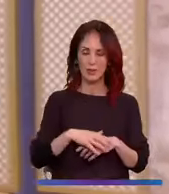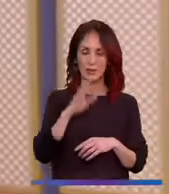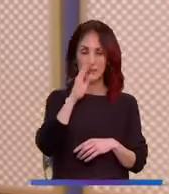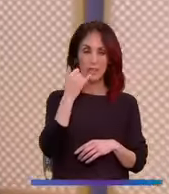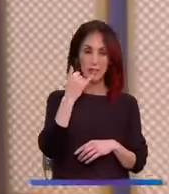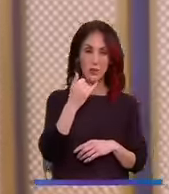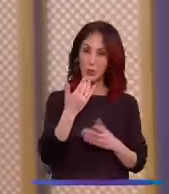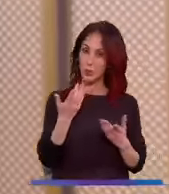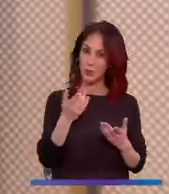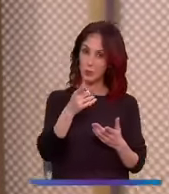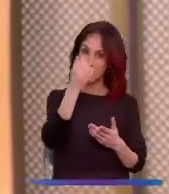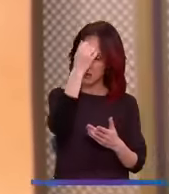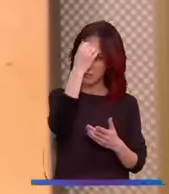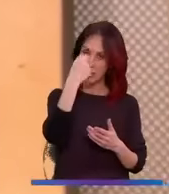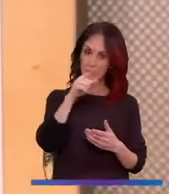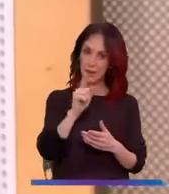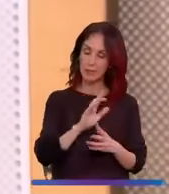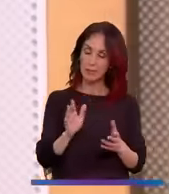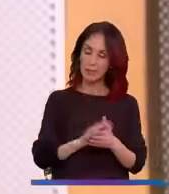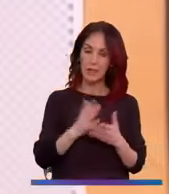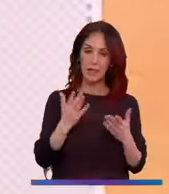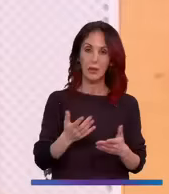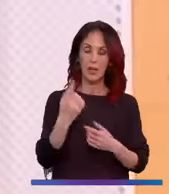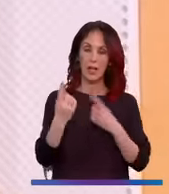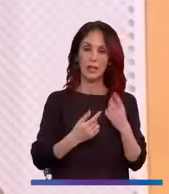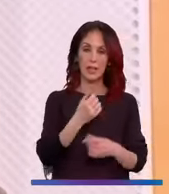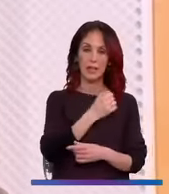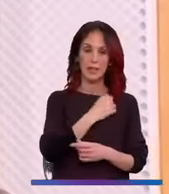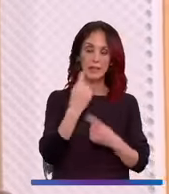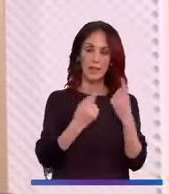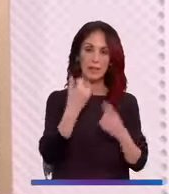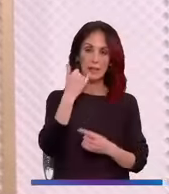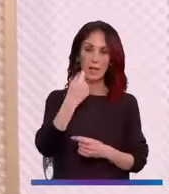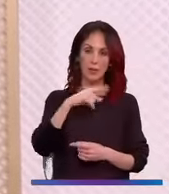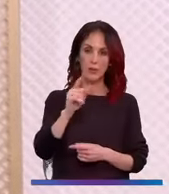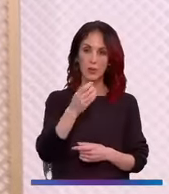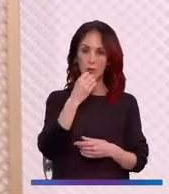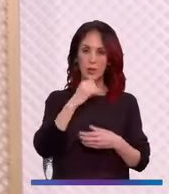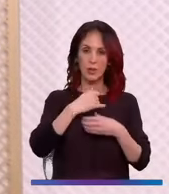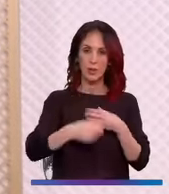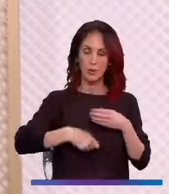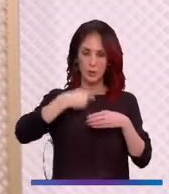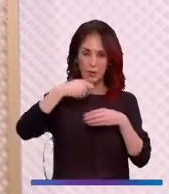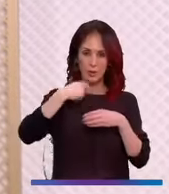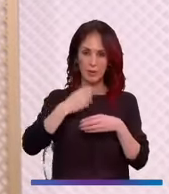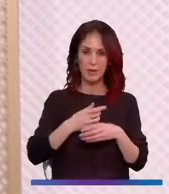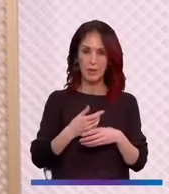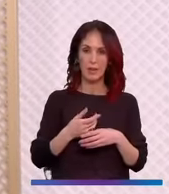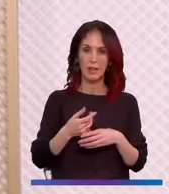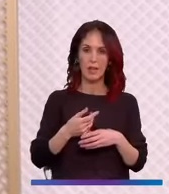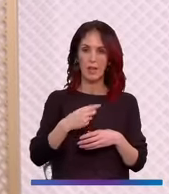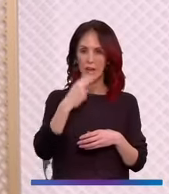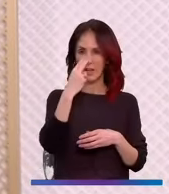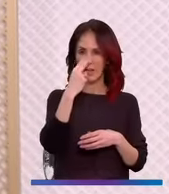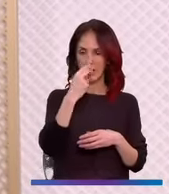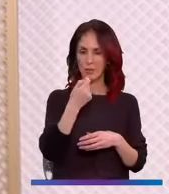Se não ligou, vai se arrepender. Essa é que é essa. Vou ligar agora para a casa de alguém. Vou comer o meu iogurtezinho. Estou com um bocadinho